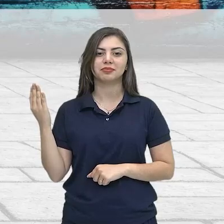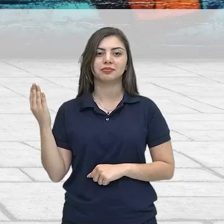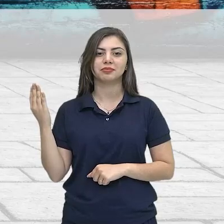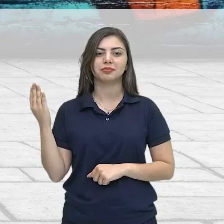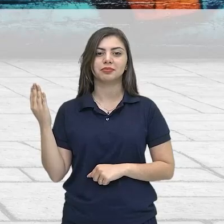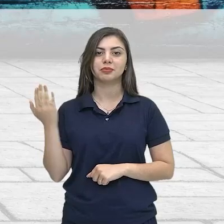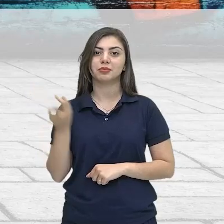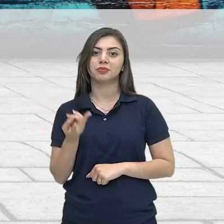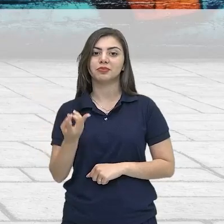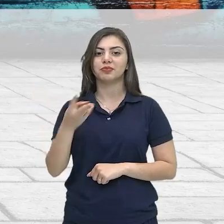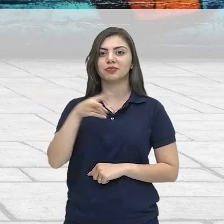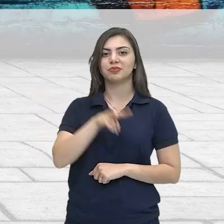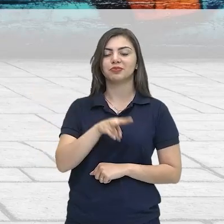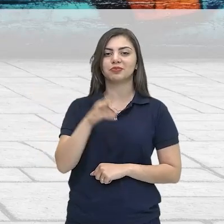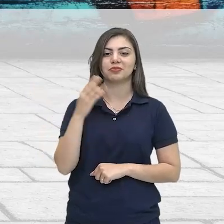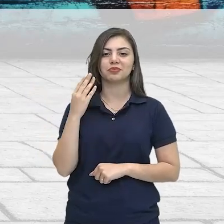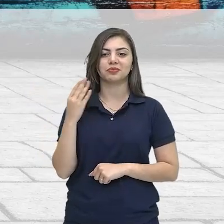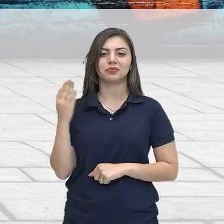Esquerda.